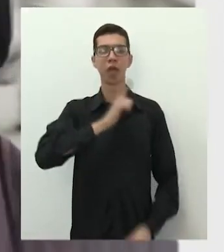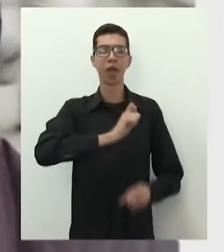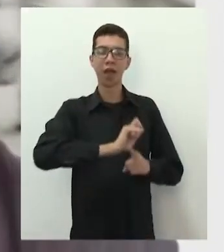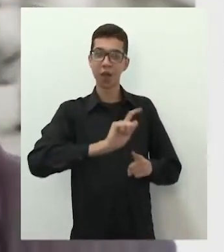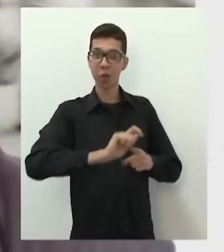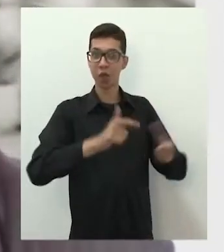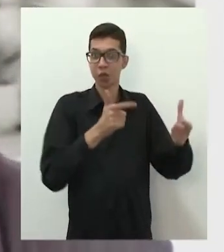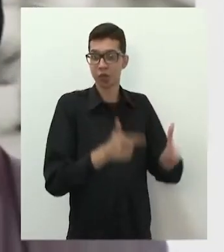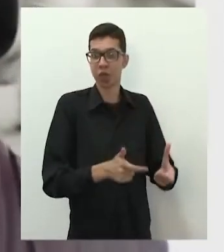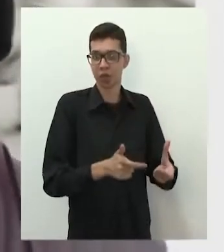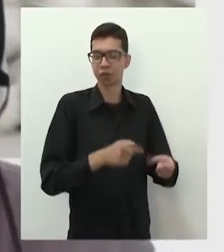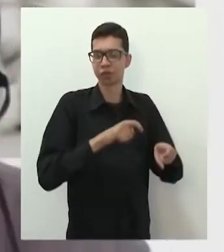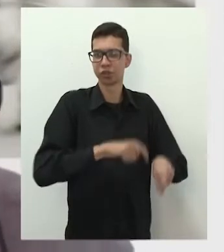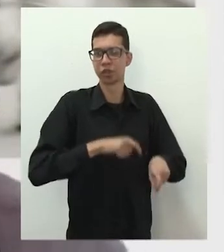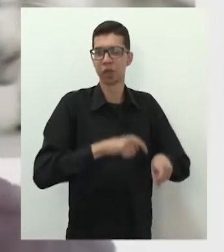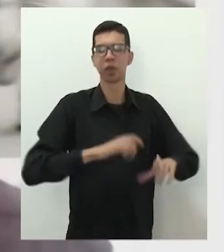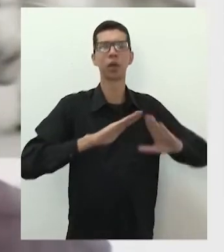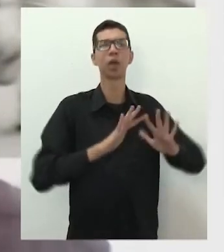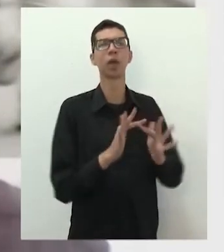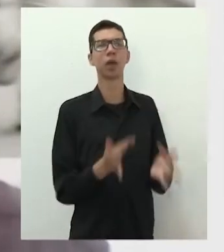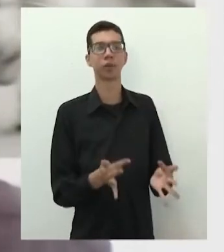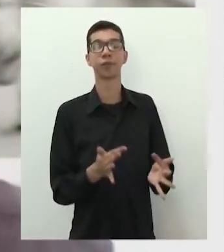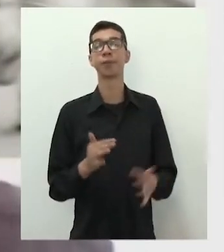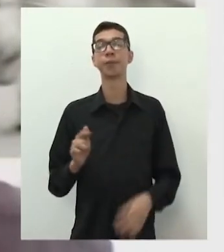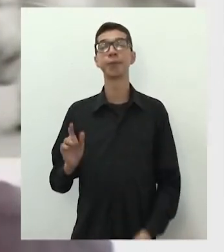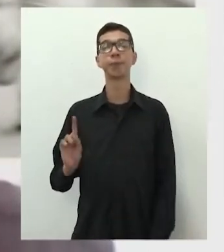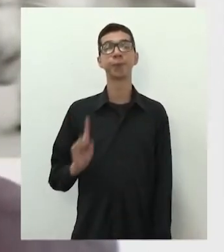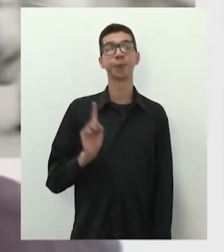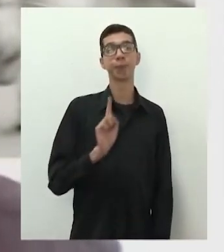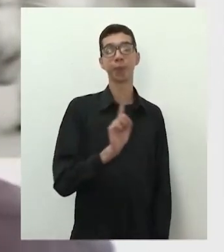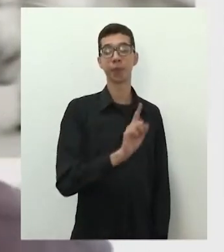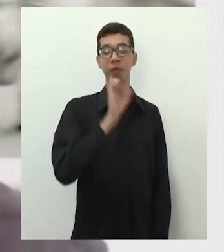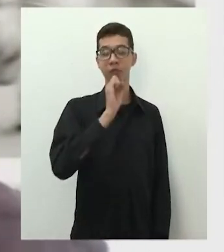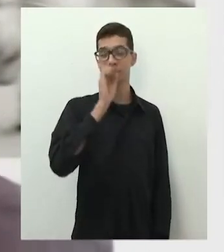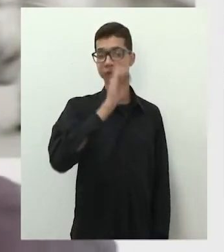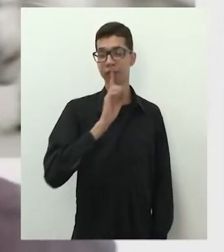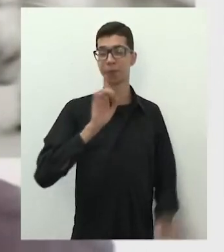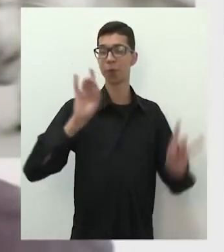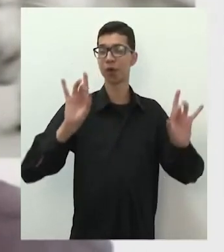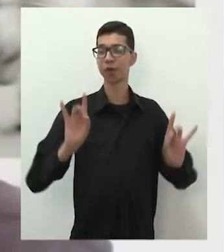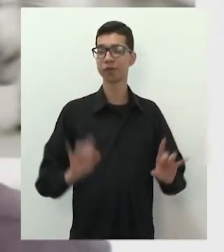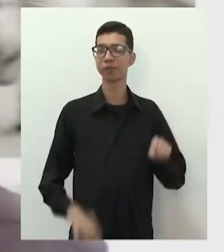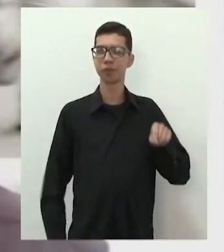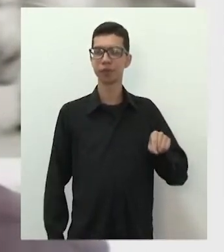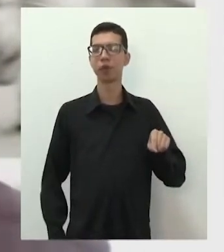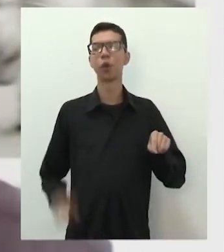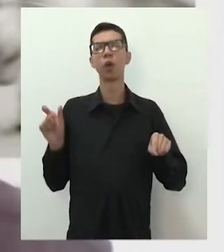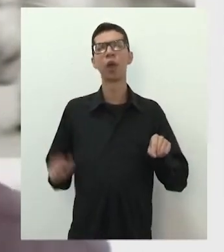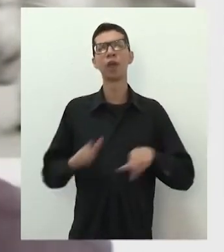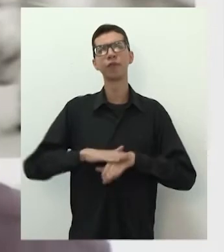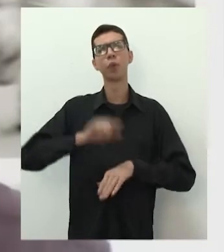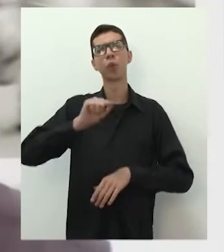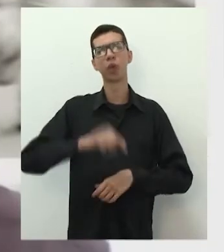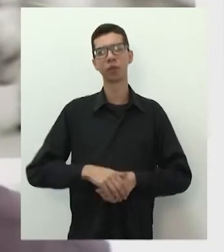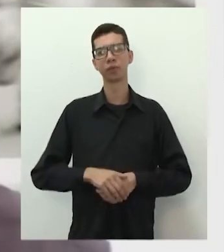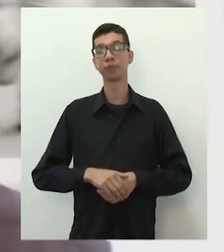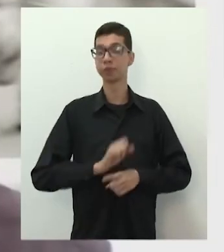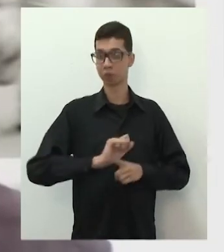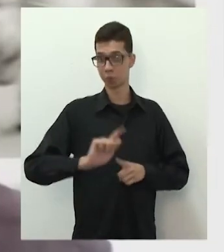dela, para ela levar uns amigos dela, para ela levar qualquer pessoa que ela queira levar, para passar um final de semana diferente, para passar um final de